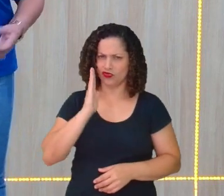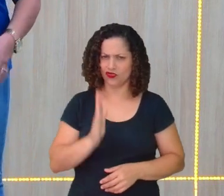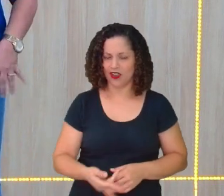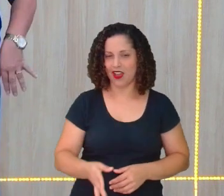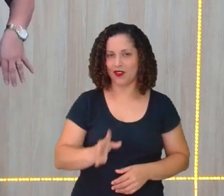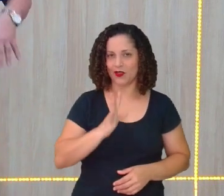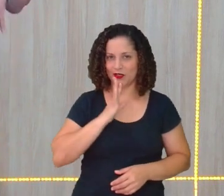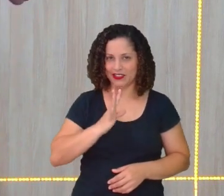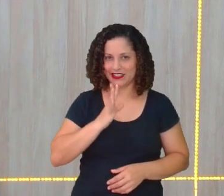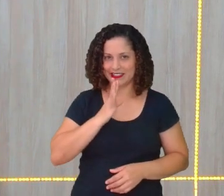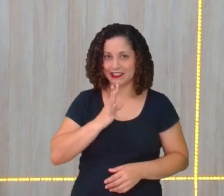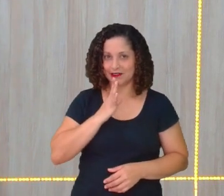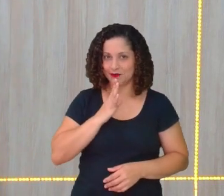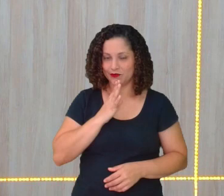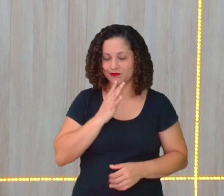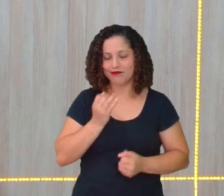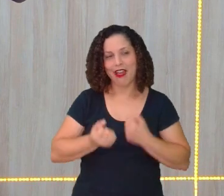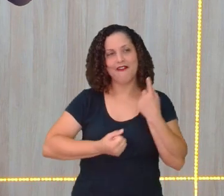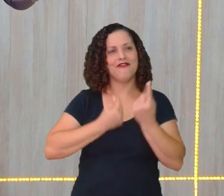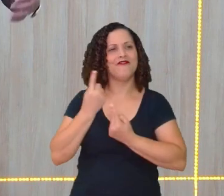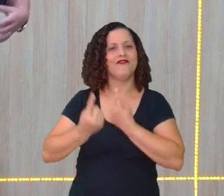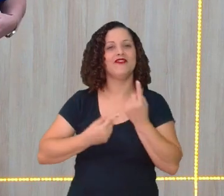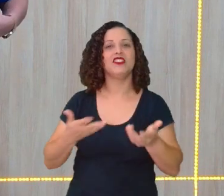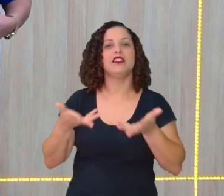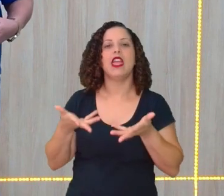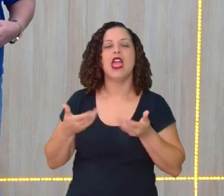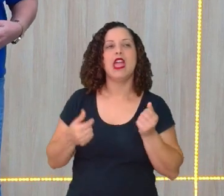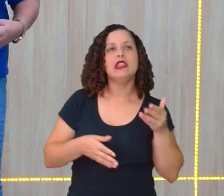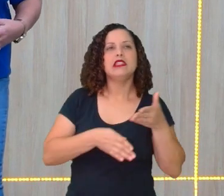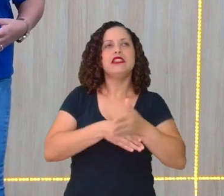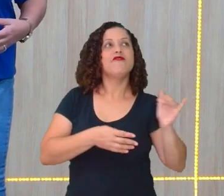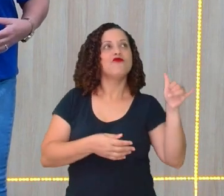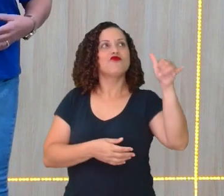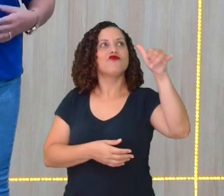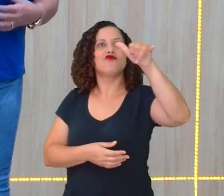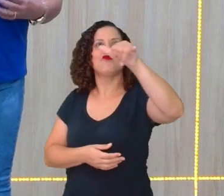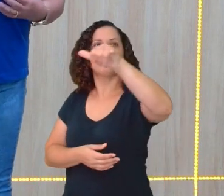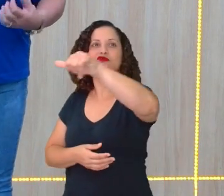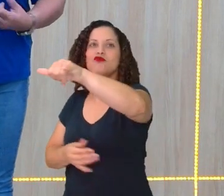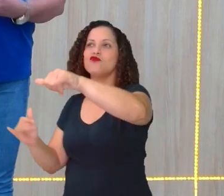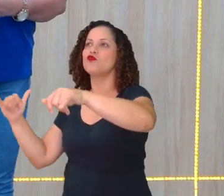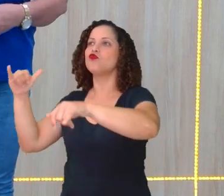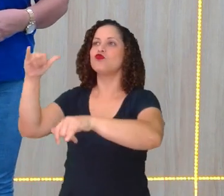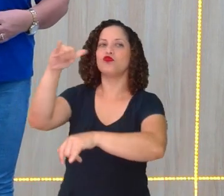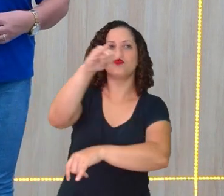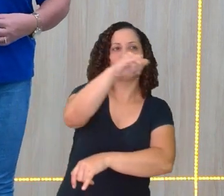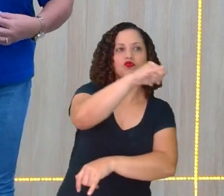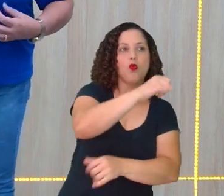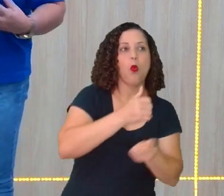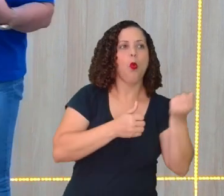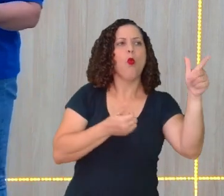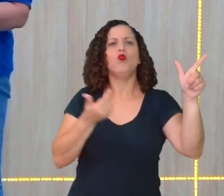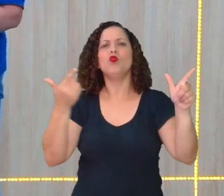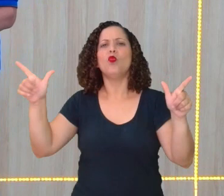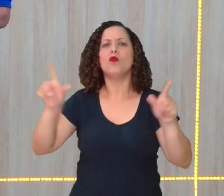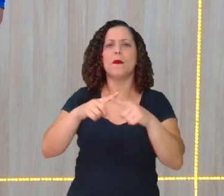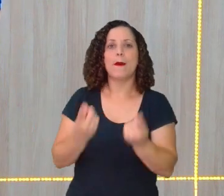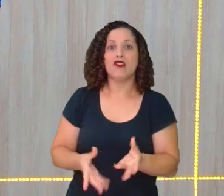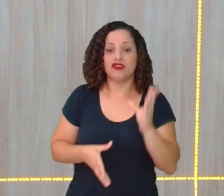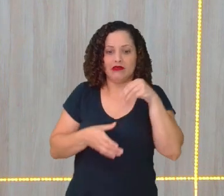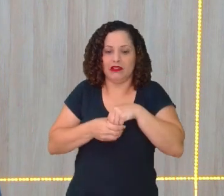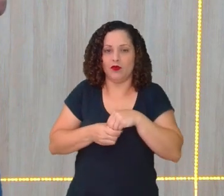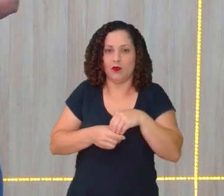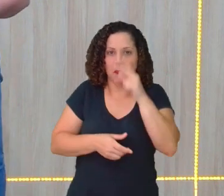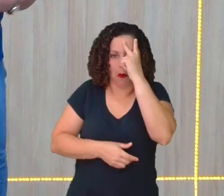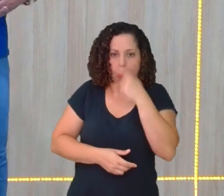conhecemos? Muitas vezes sonhamos em conhecer outros lugares, né? E às vezes a gente nem conhece a nossa. Eu vou chamar a professora Cláudia